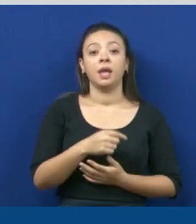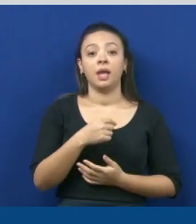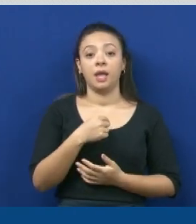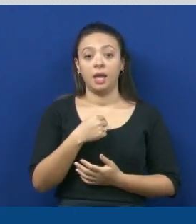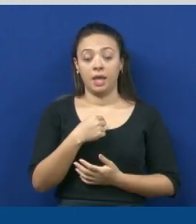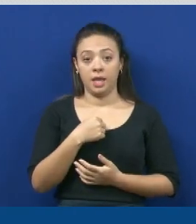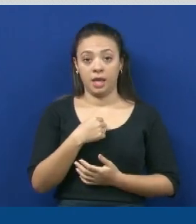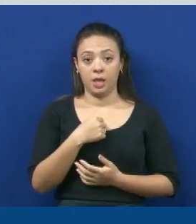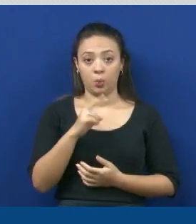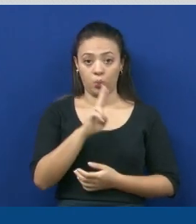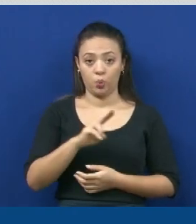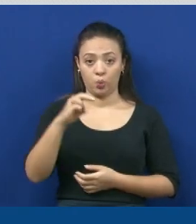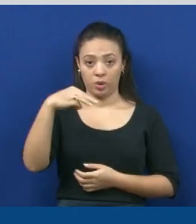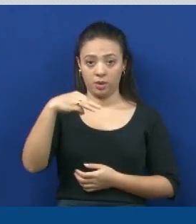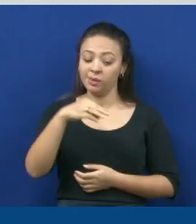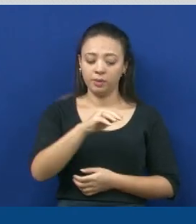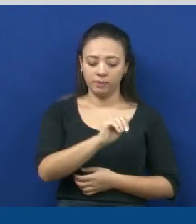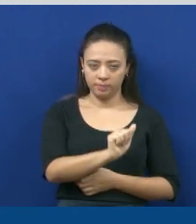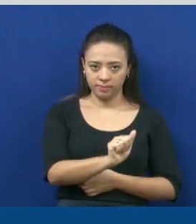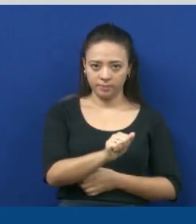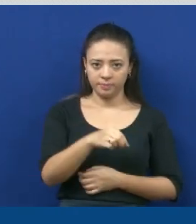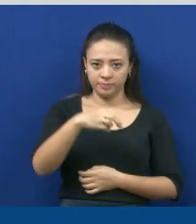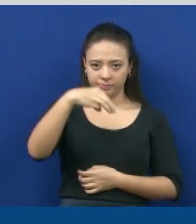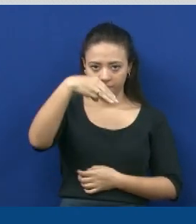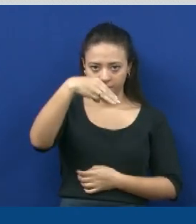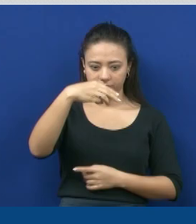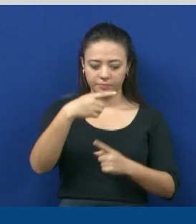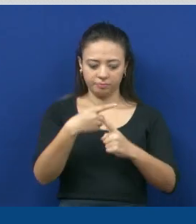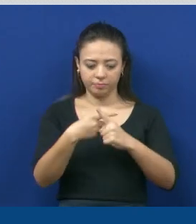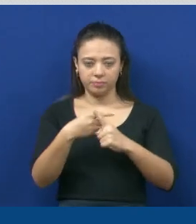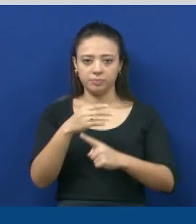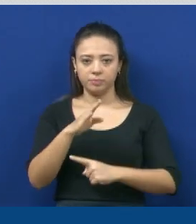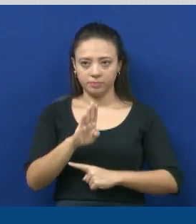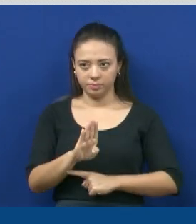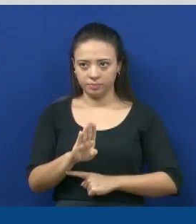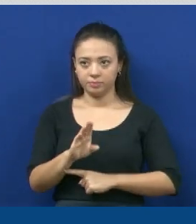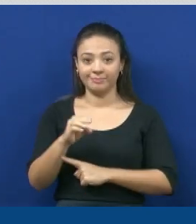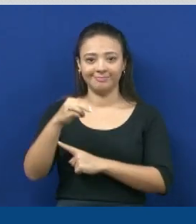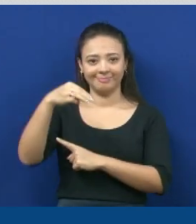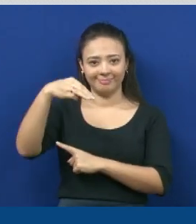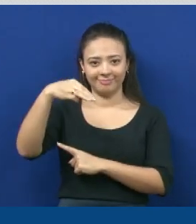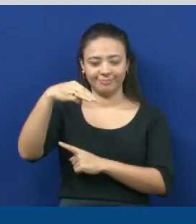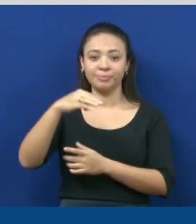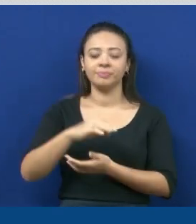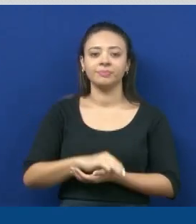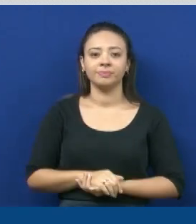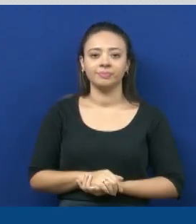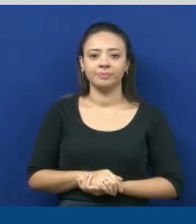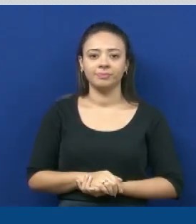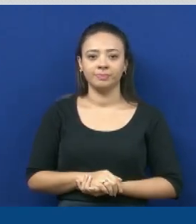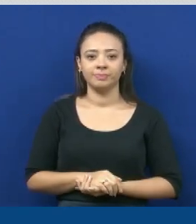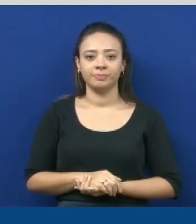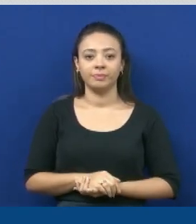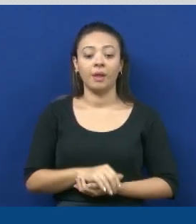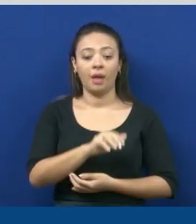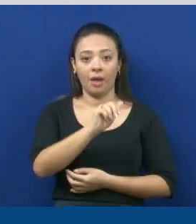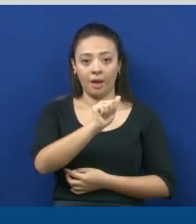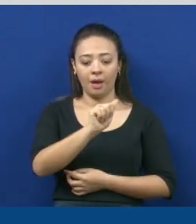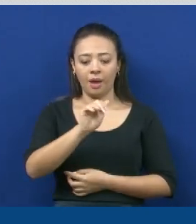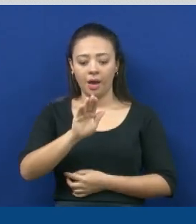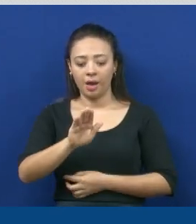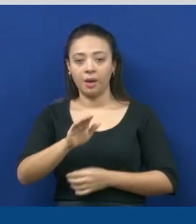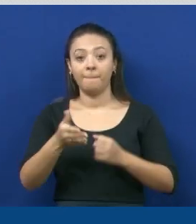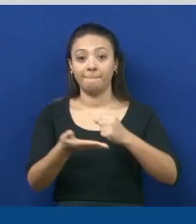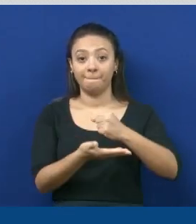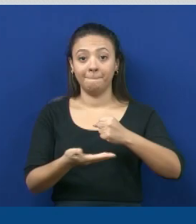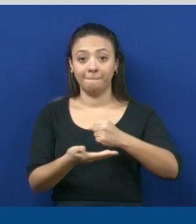meu expoente. Então, fica AM vezes o B, a mesma forma. Esse A e B são chamados de fatores, né? Eles